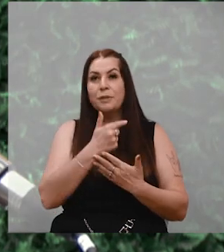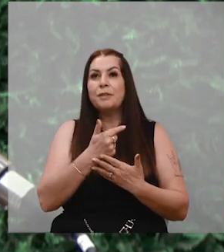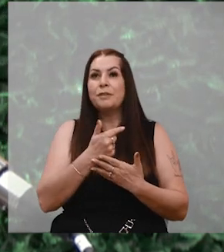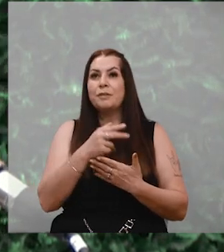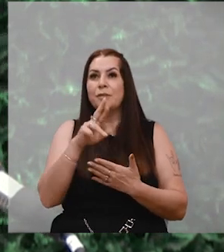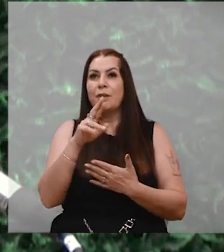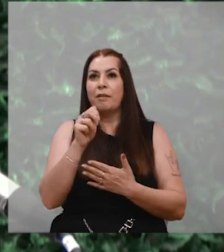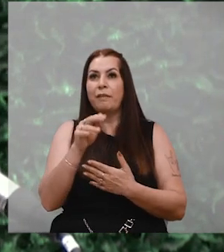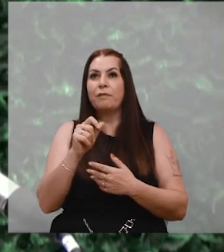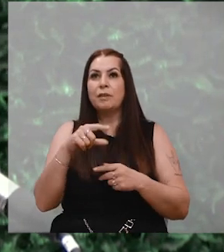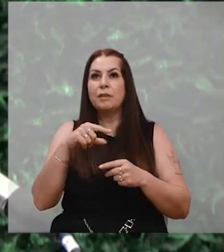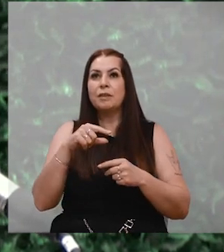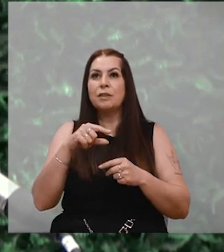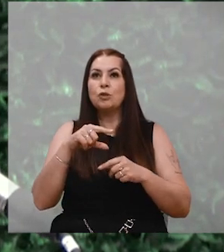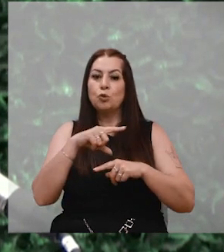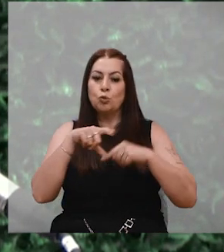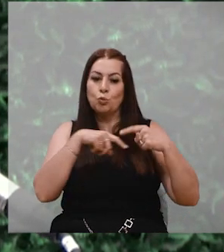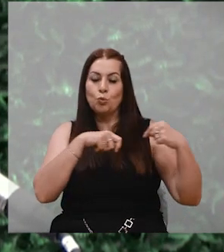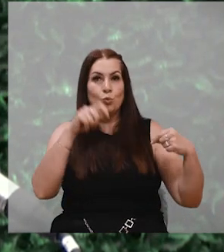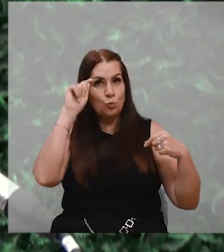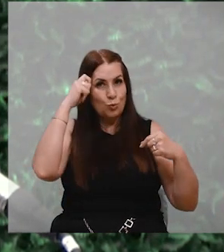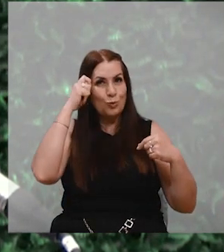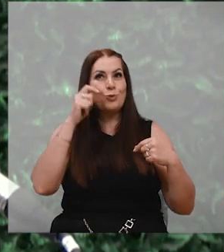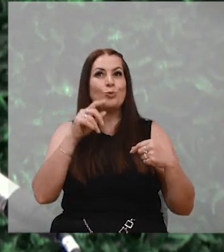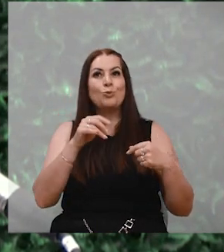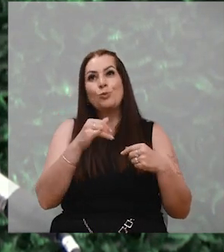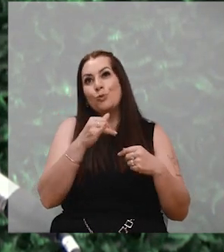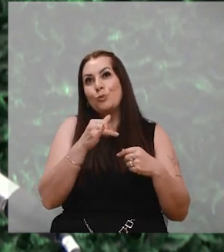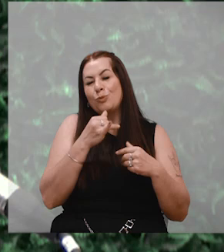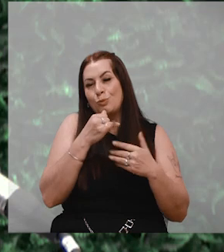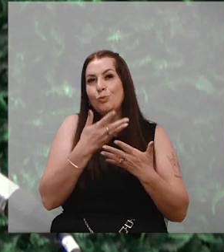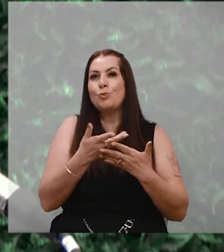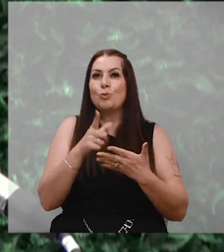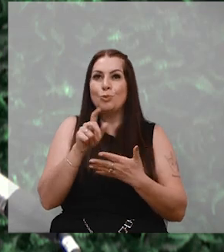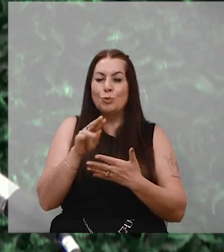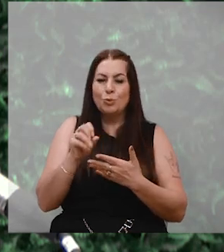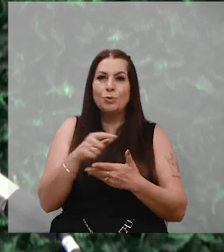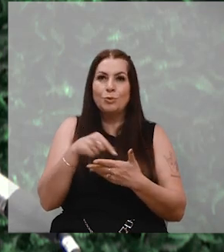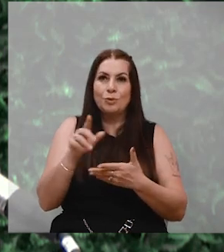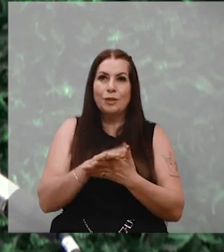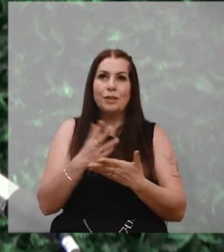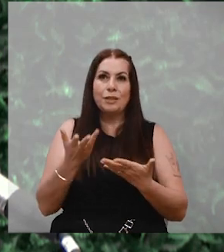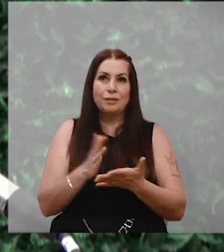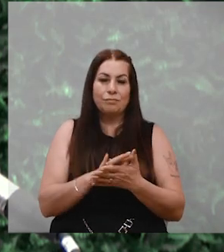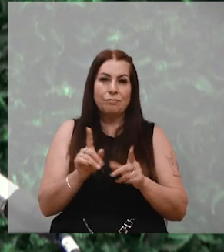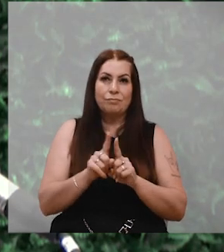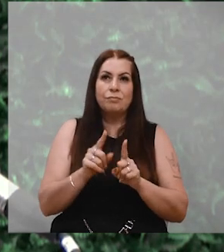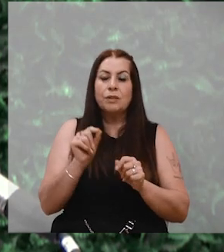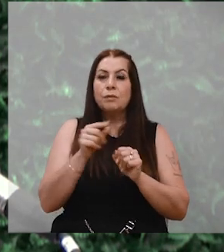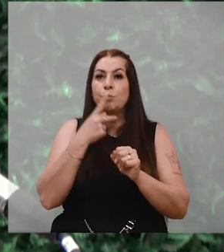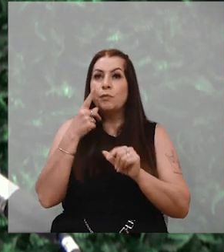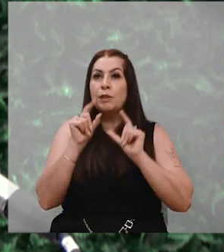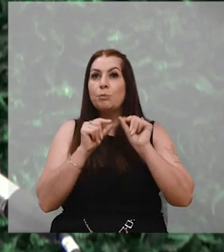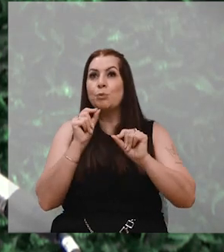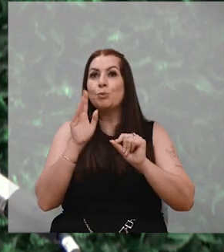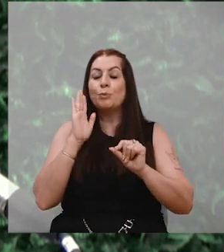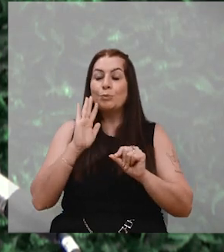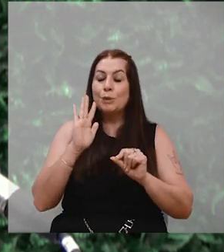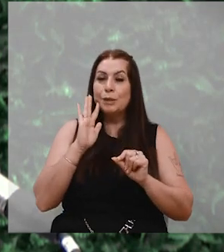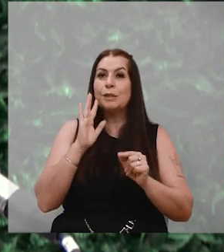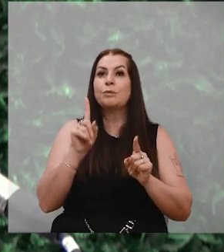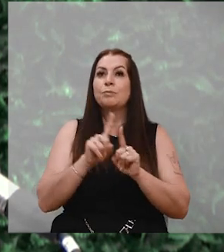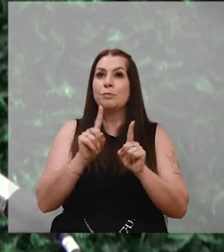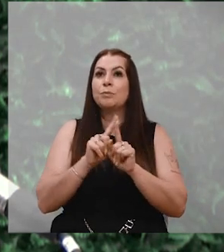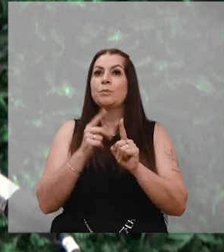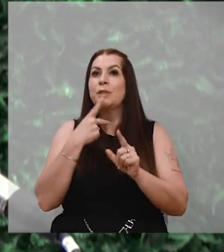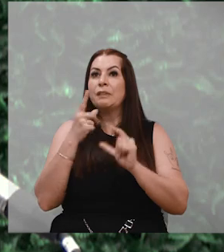do luto. Podemos escutar a Ana, que fez uma fala muito bacana